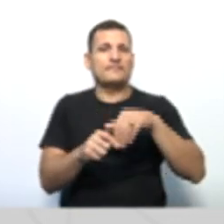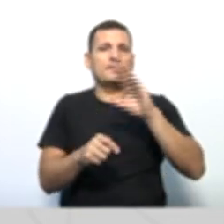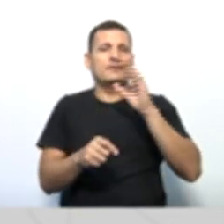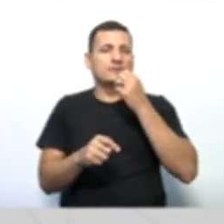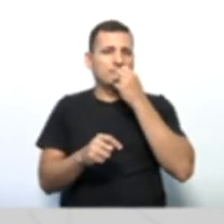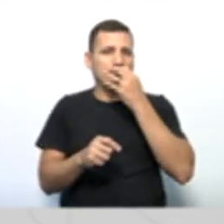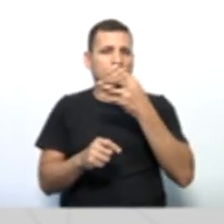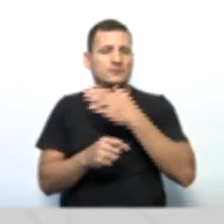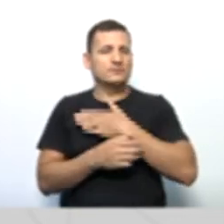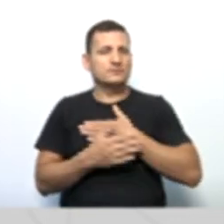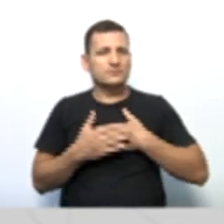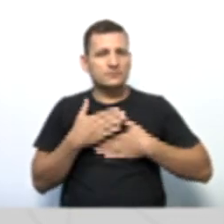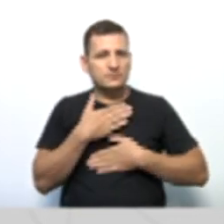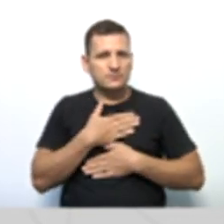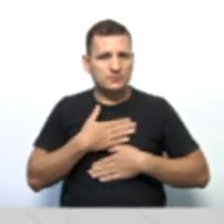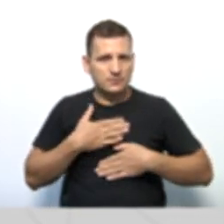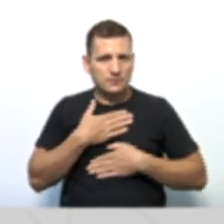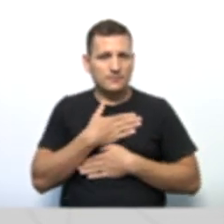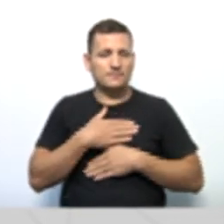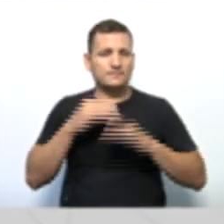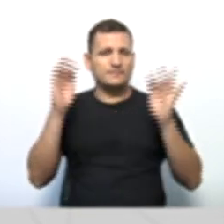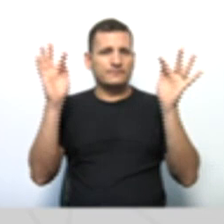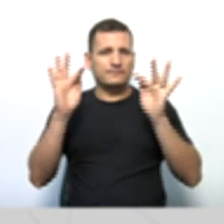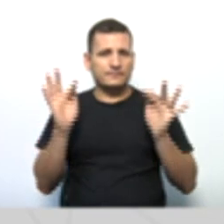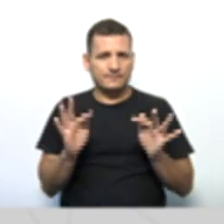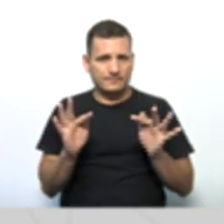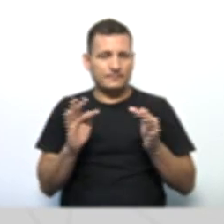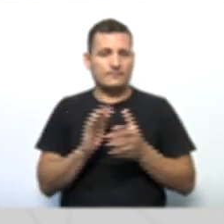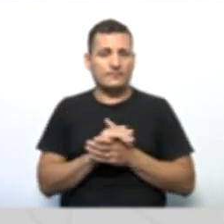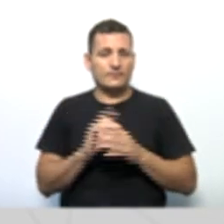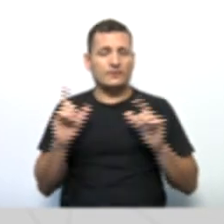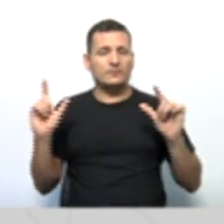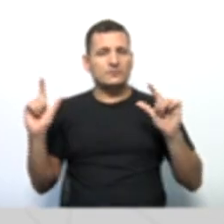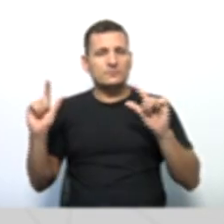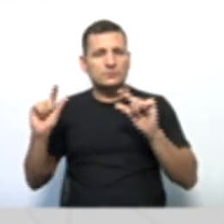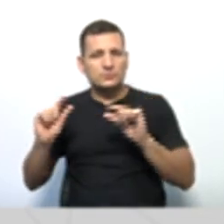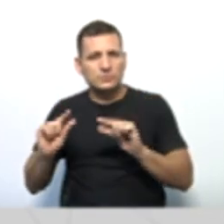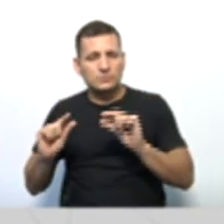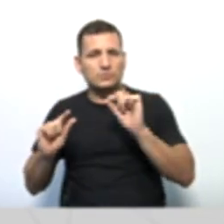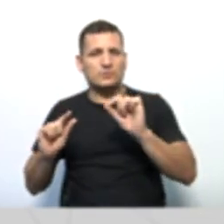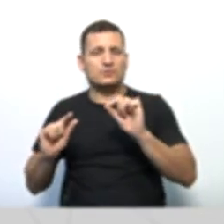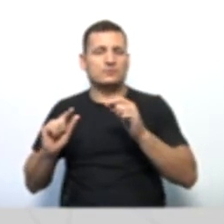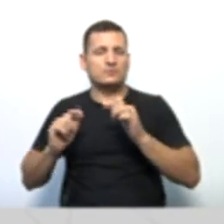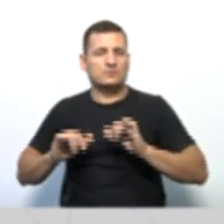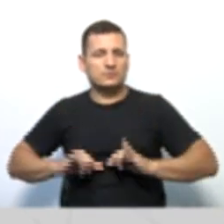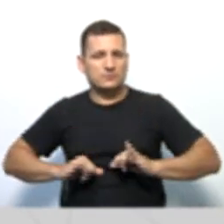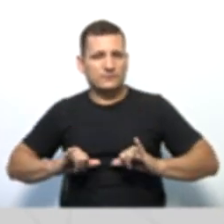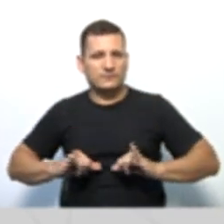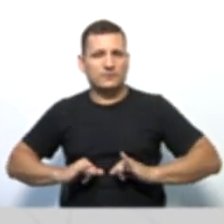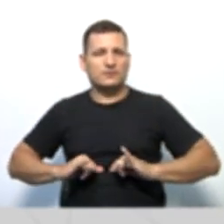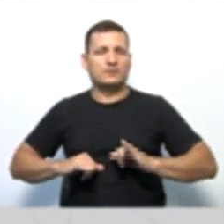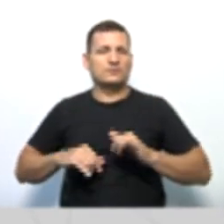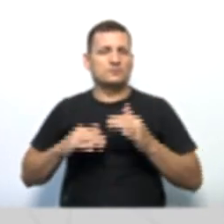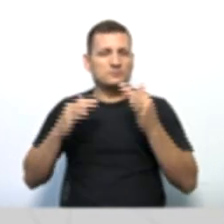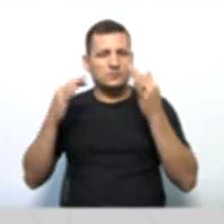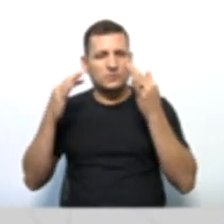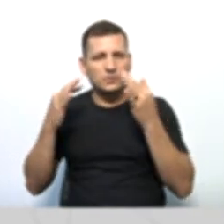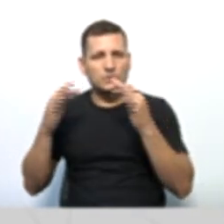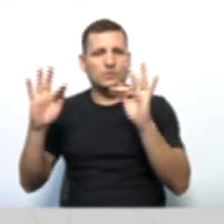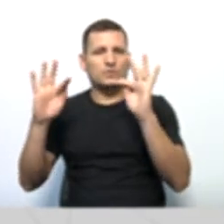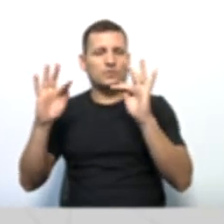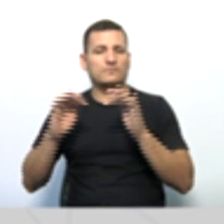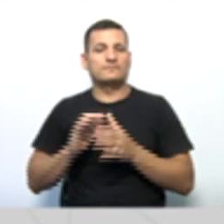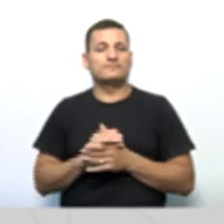e felicidade e reduzir ao mínimo a dor e ao sofrimento. De maneira bem simples, a